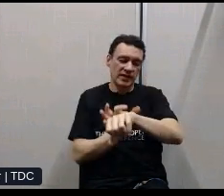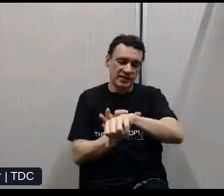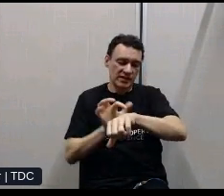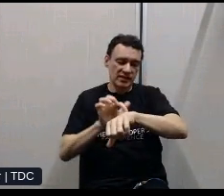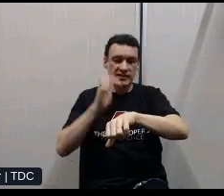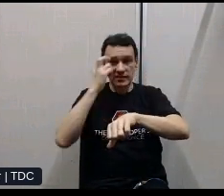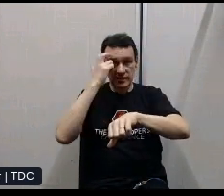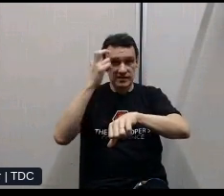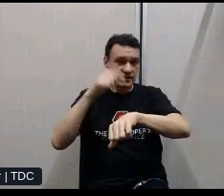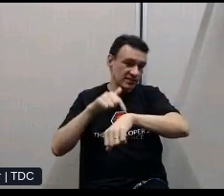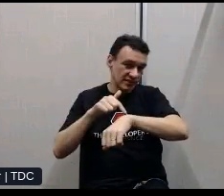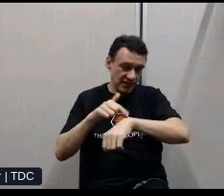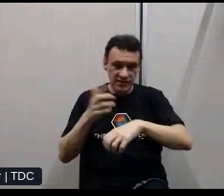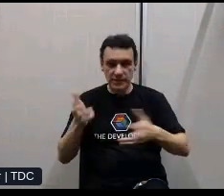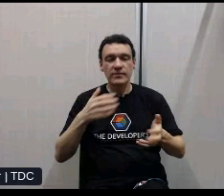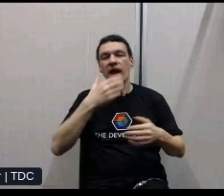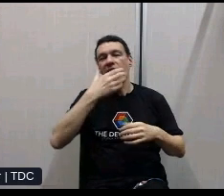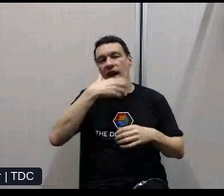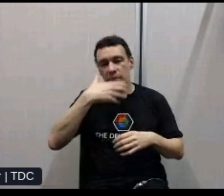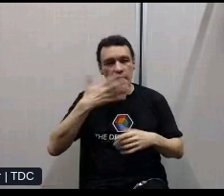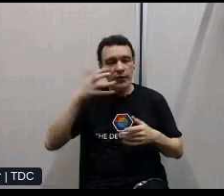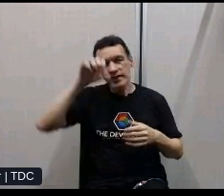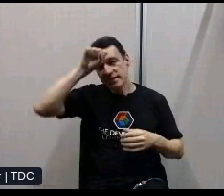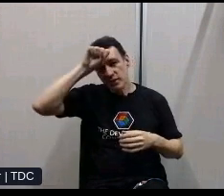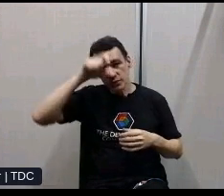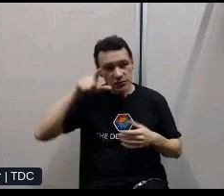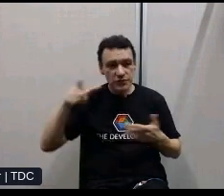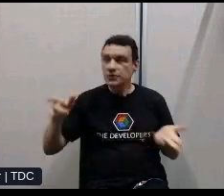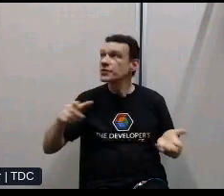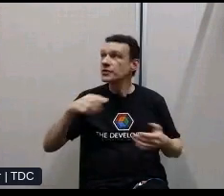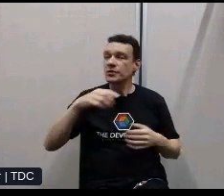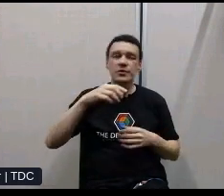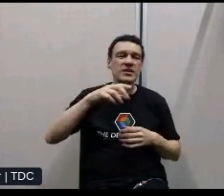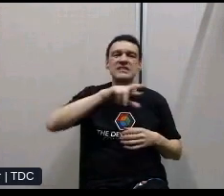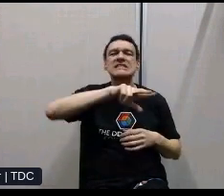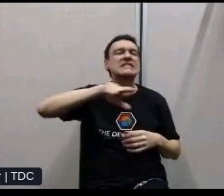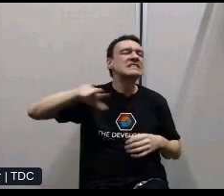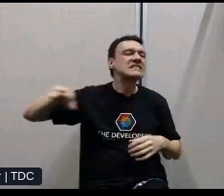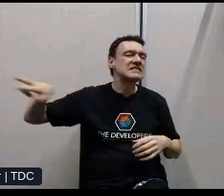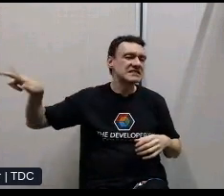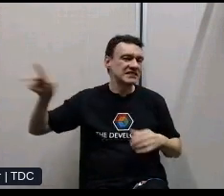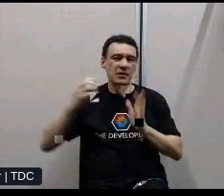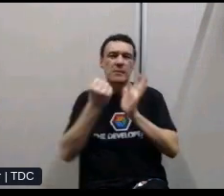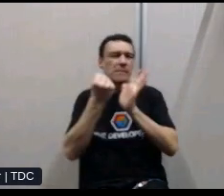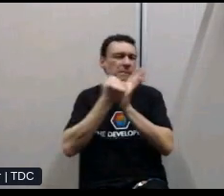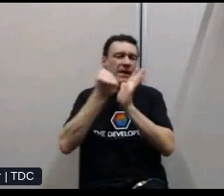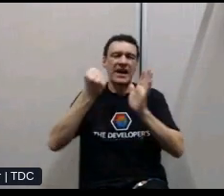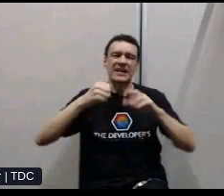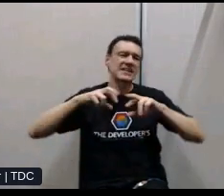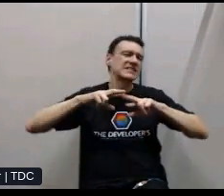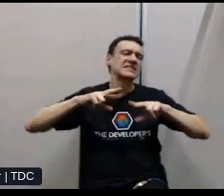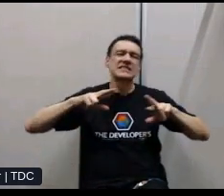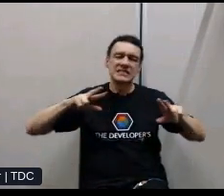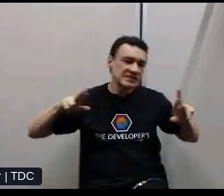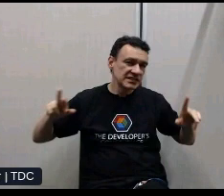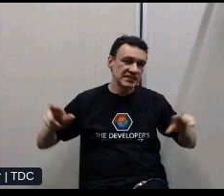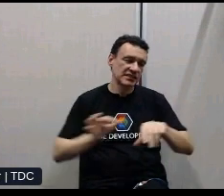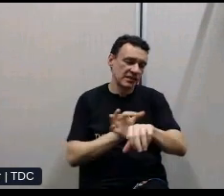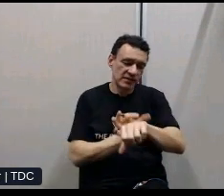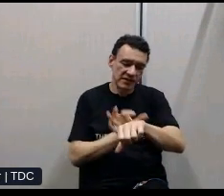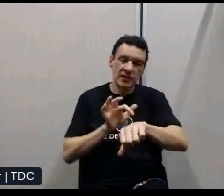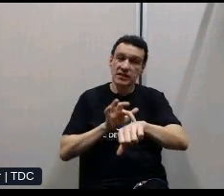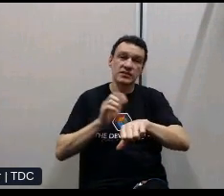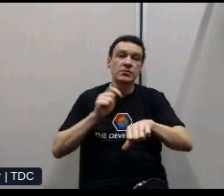Apple Watch, do Samsung, Mi Band, enfim, várias outras marcas que vão coletar esses dados,